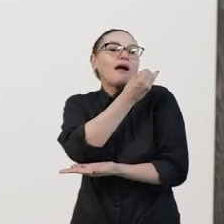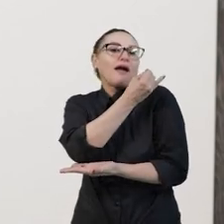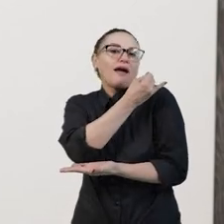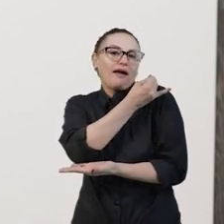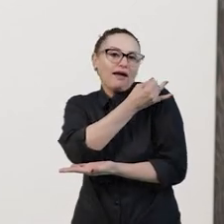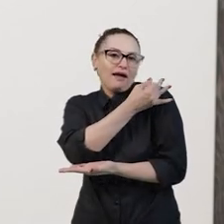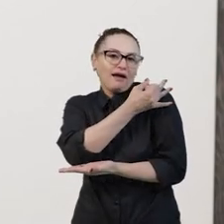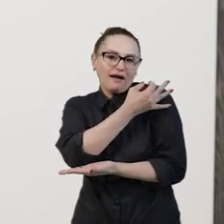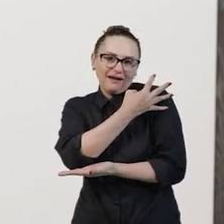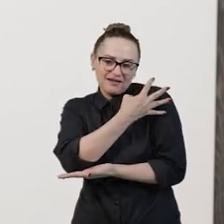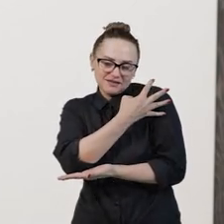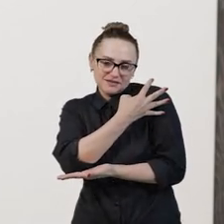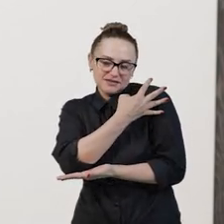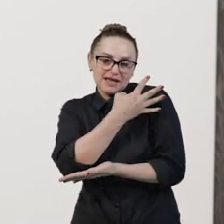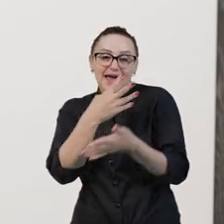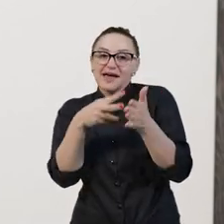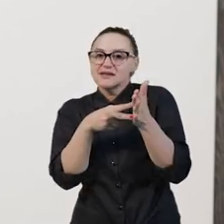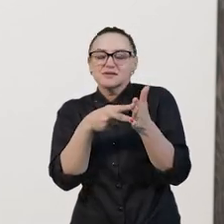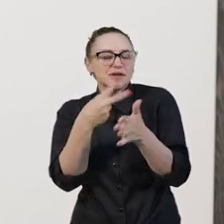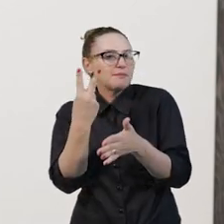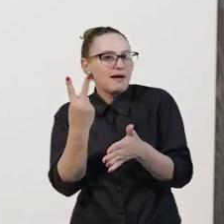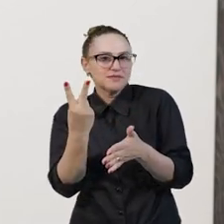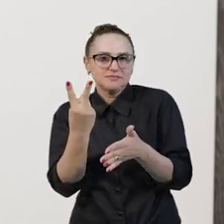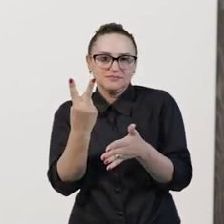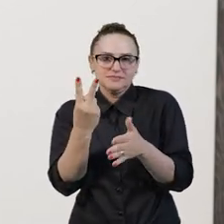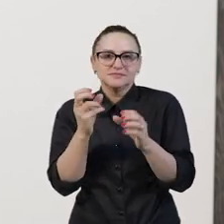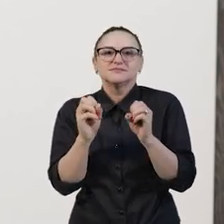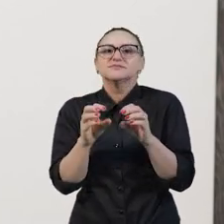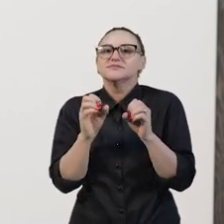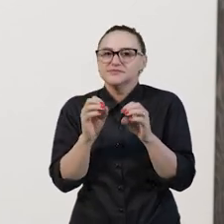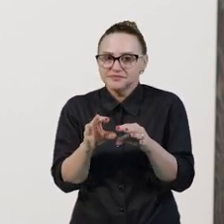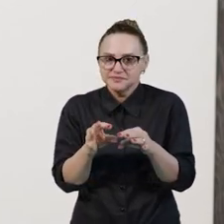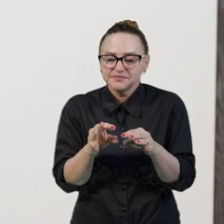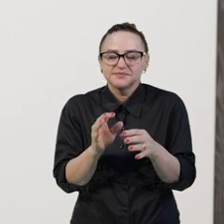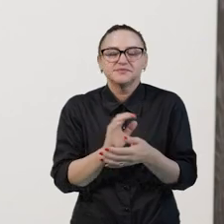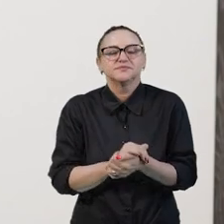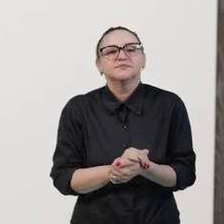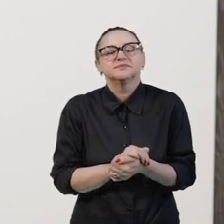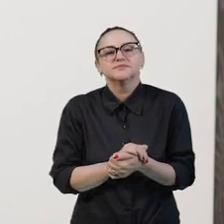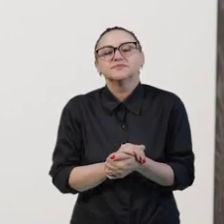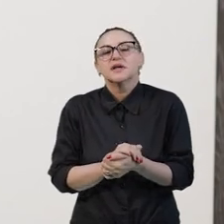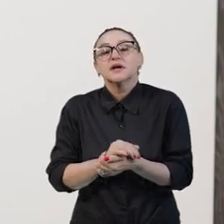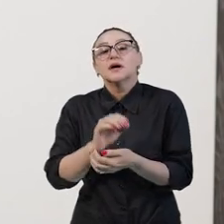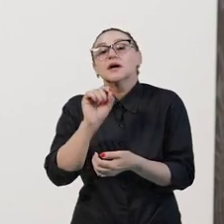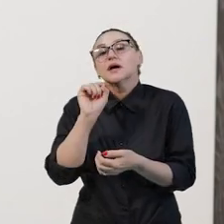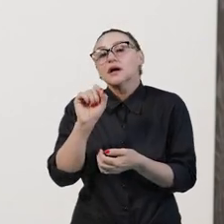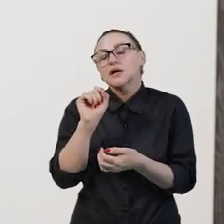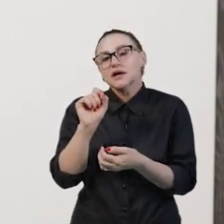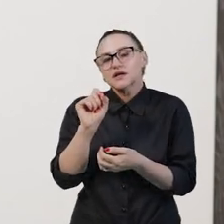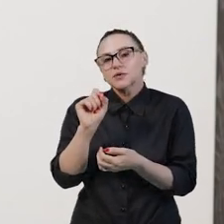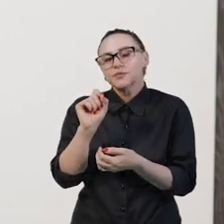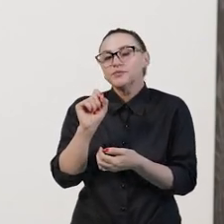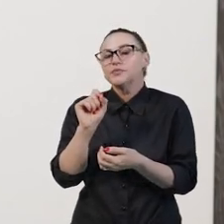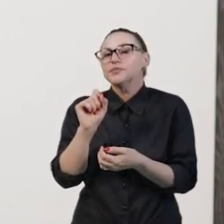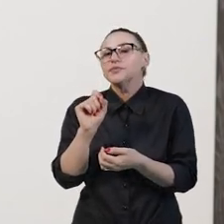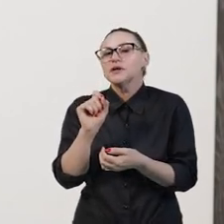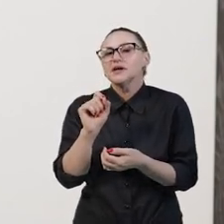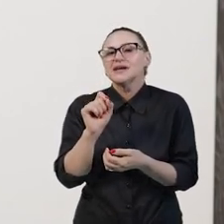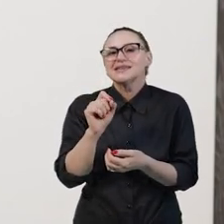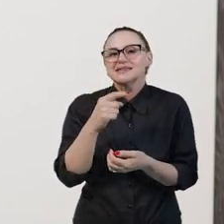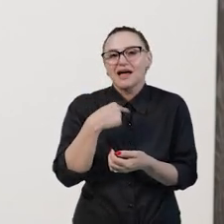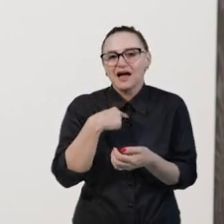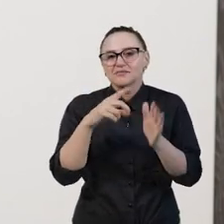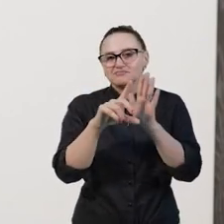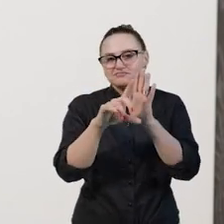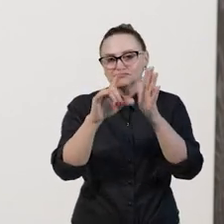a descrição presente ou apresentada para vocês no e-book está de acordo com a base Nacional comum